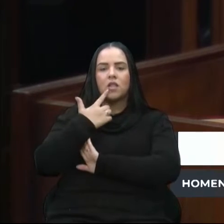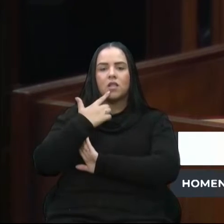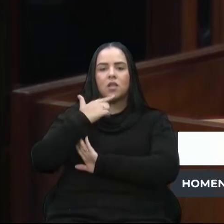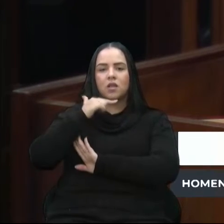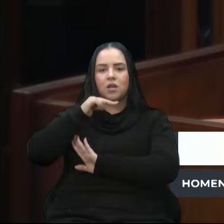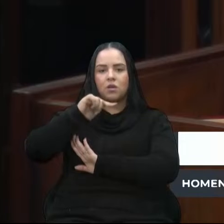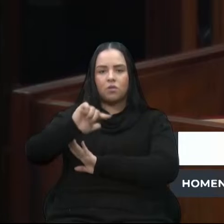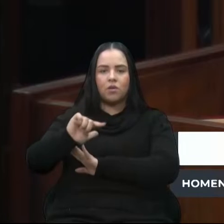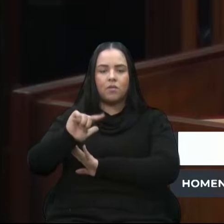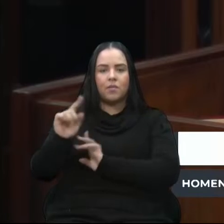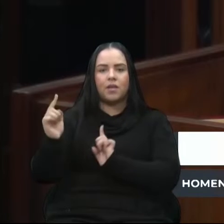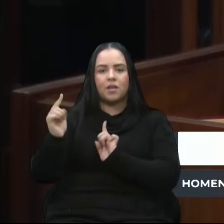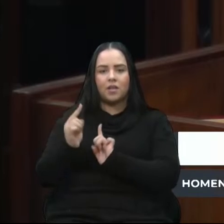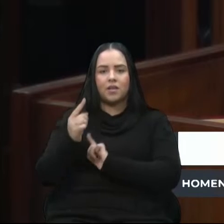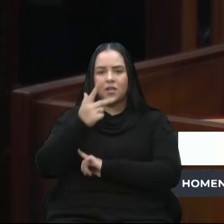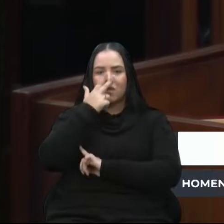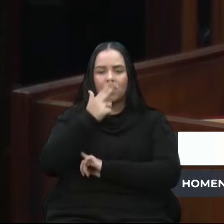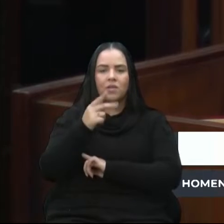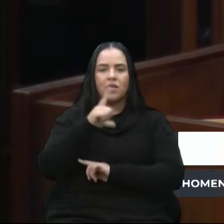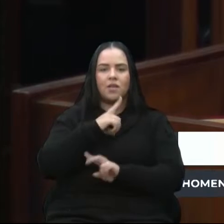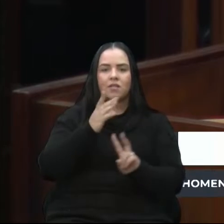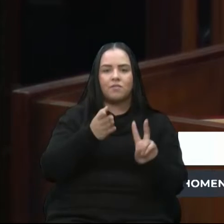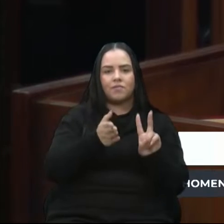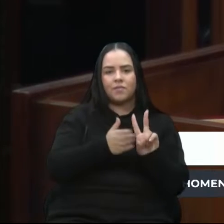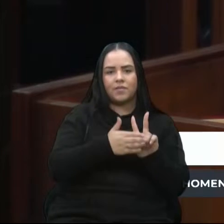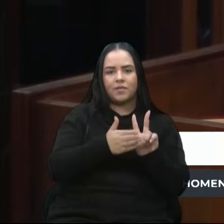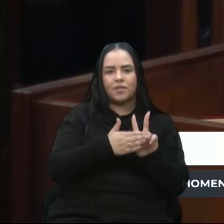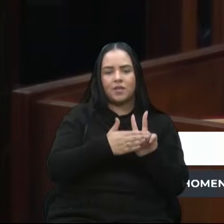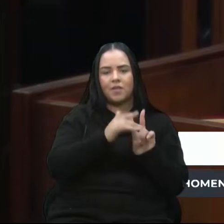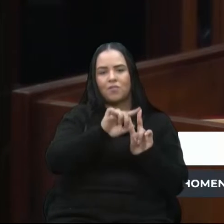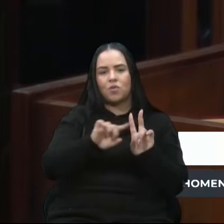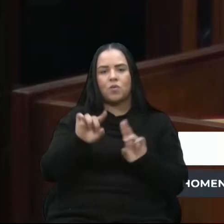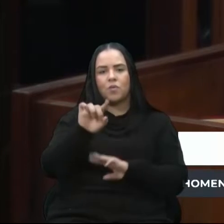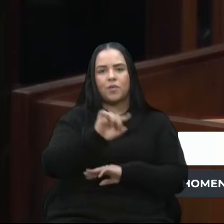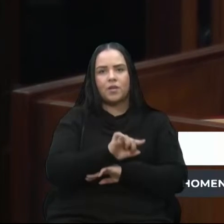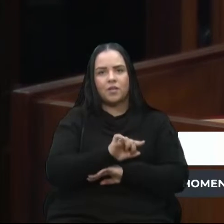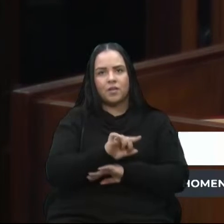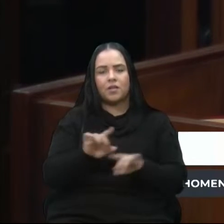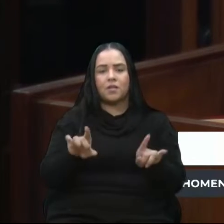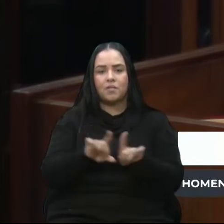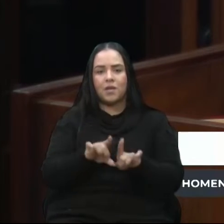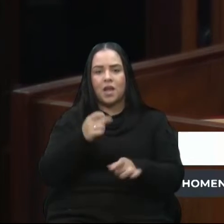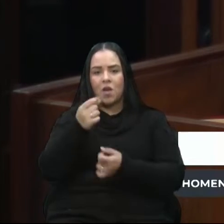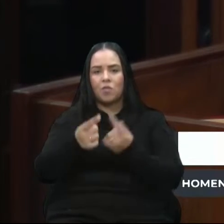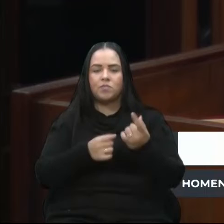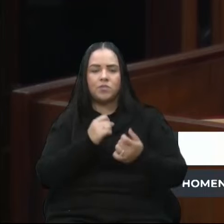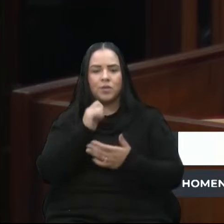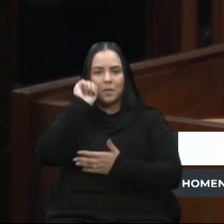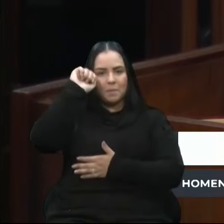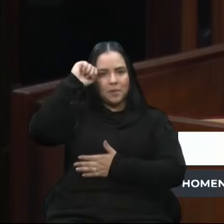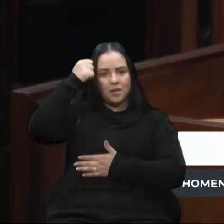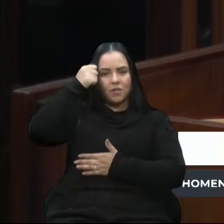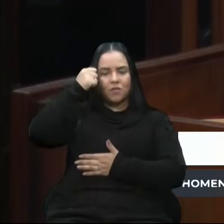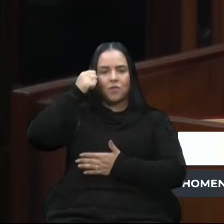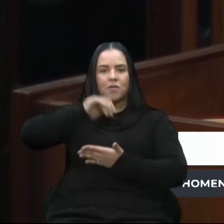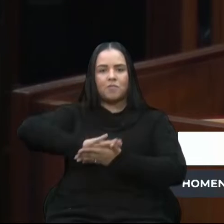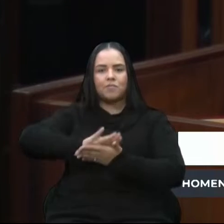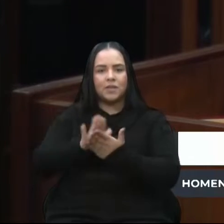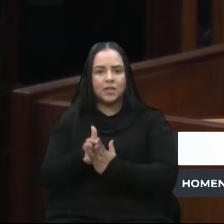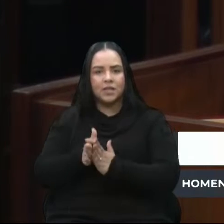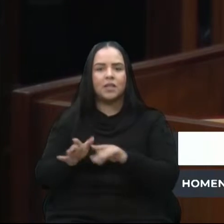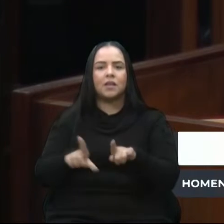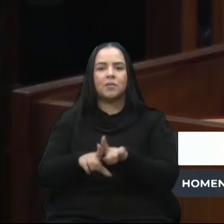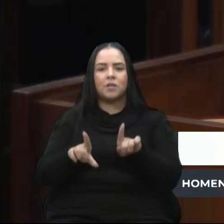proibidas desde Pombal, as afro, que foram dizimadas, e as de imigração, que